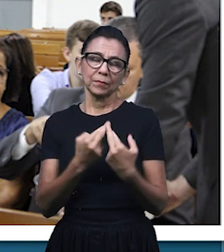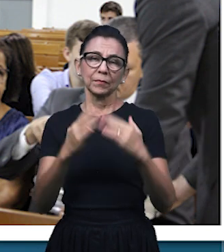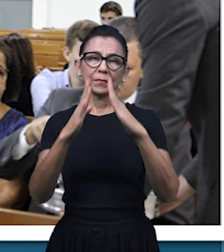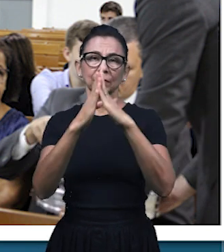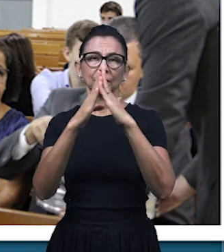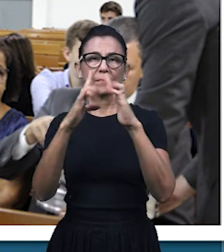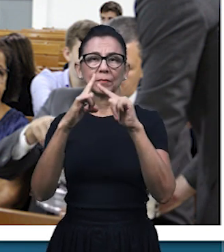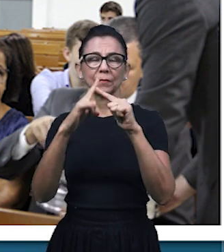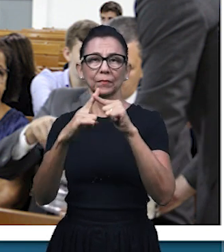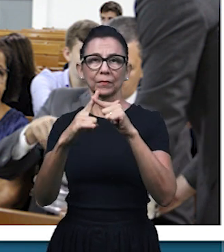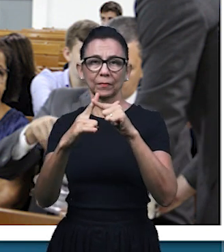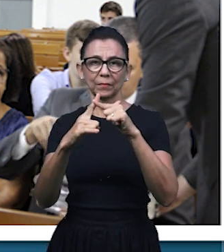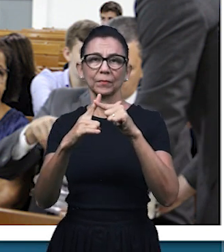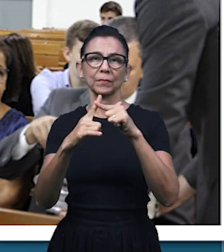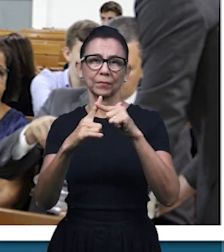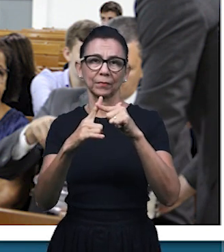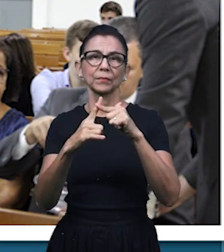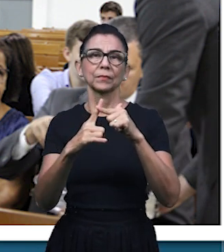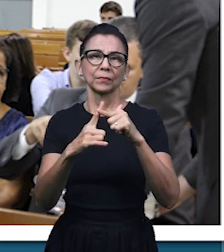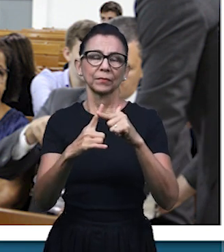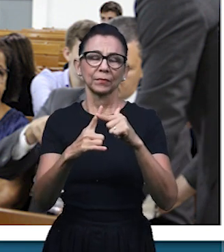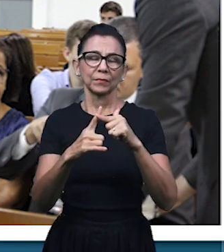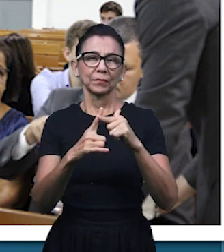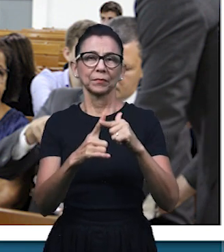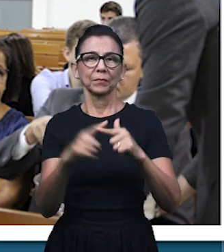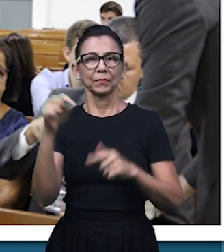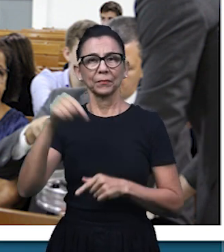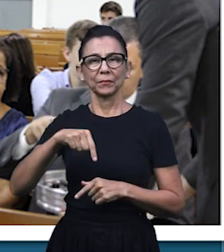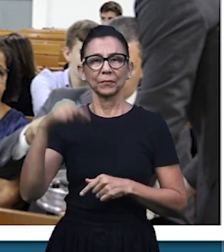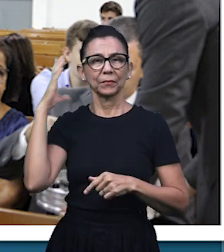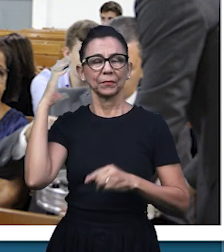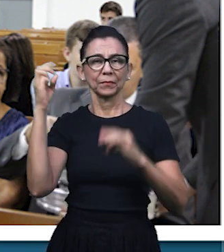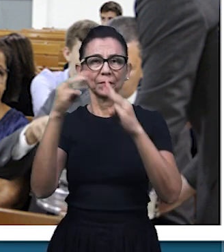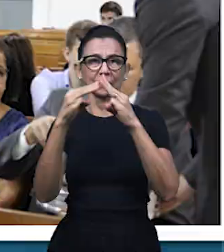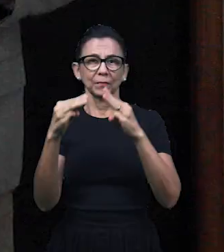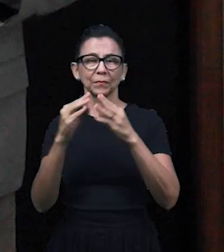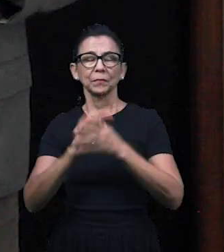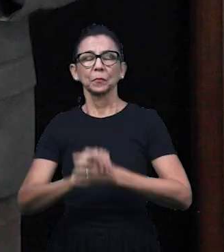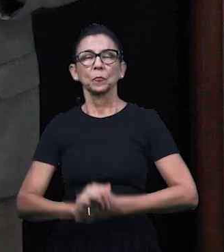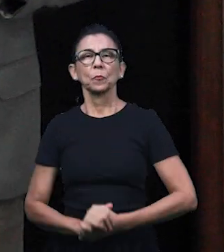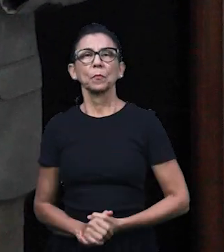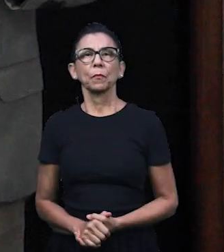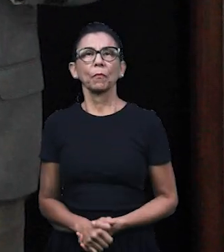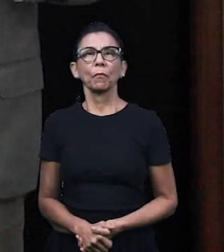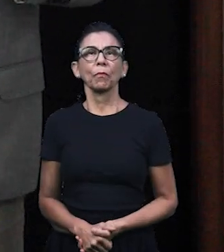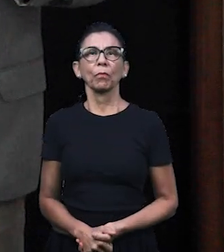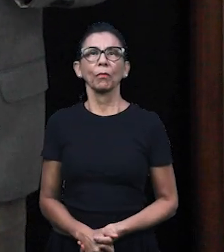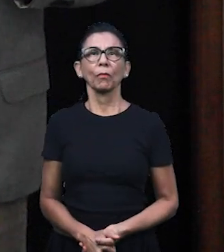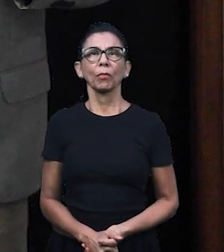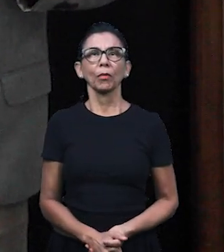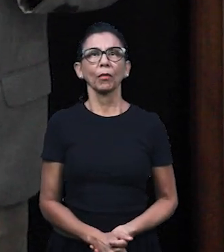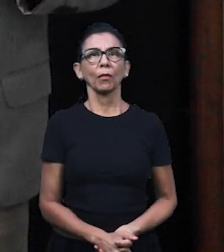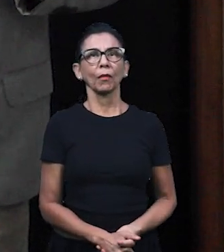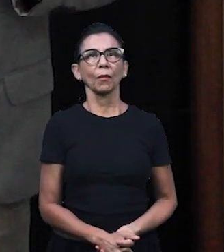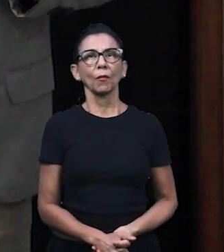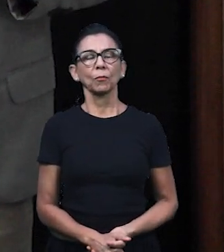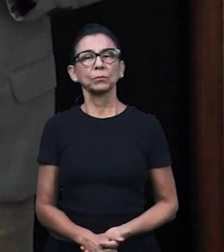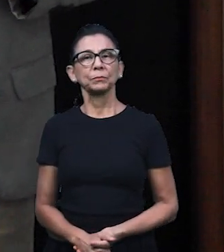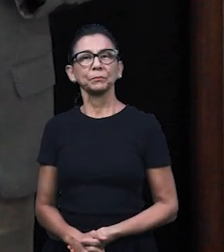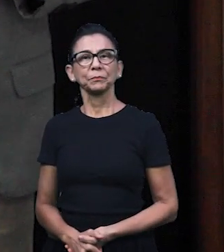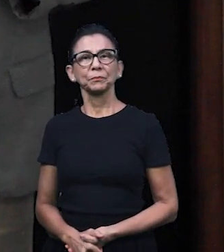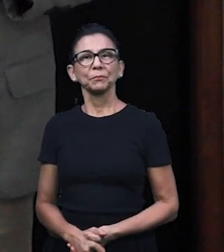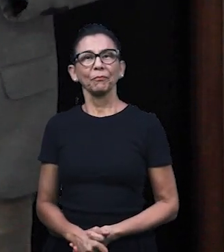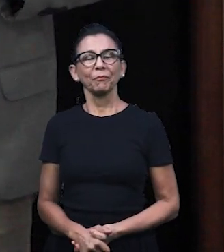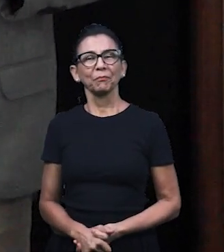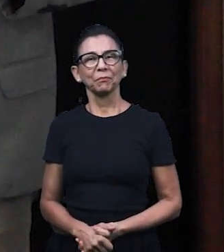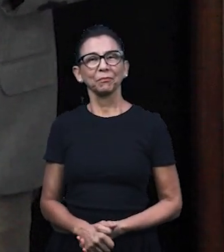parte térrea da nossa estrutura de comunicação aqui da Rádio Manaim. Entrevista que nós demos ali na